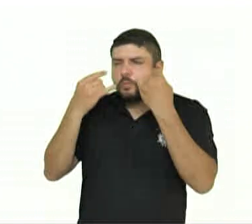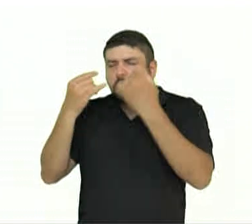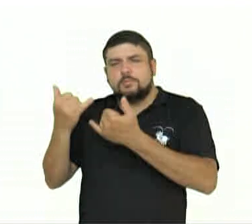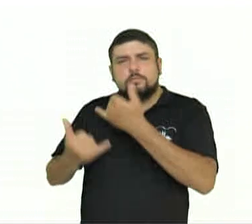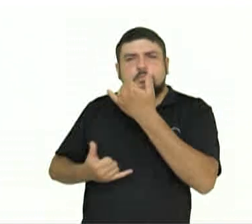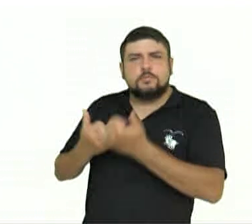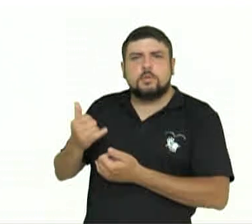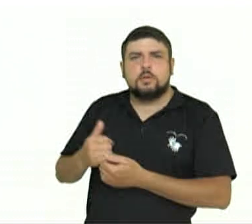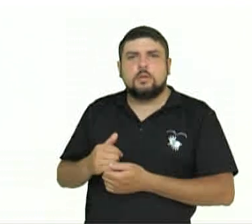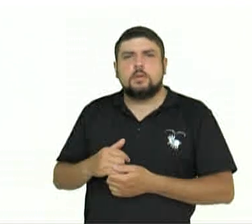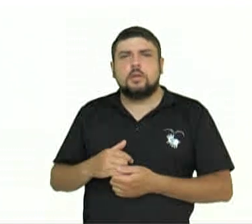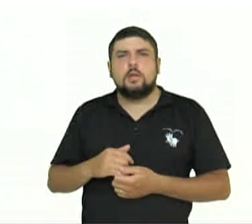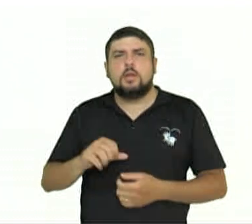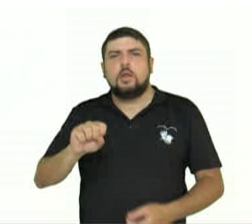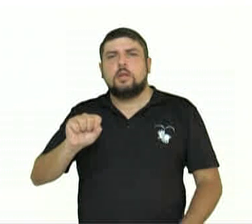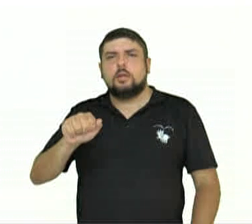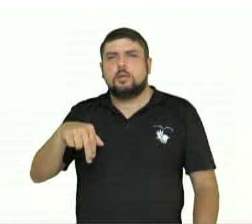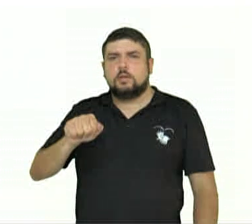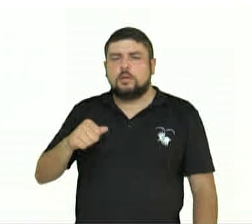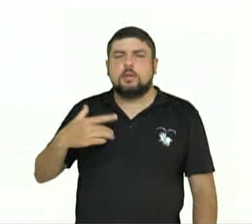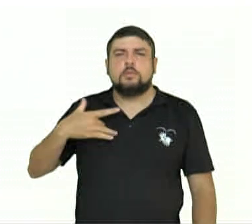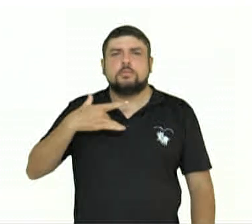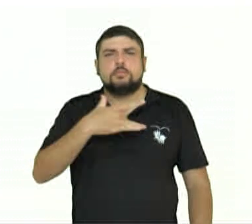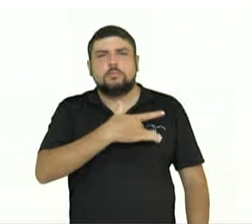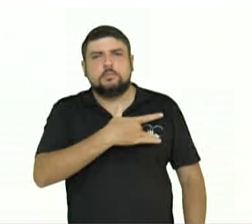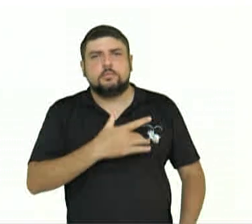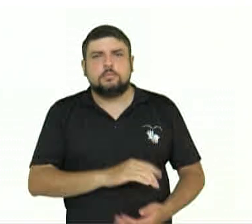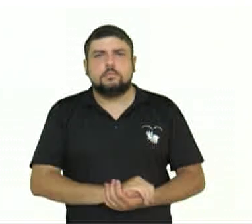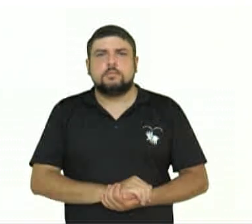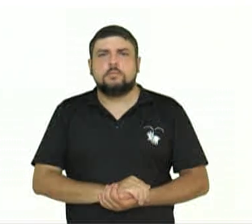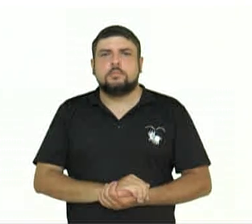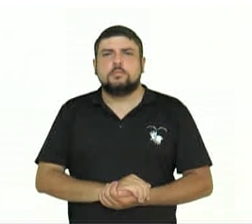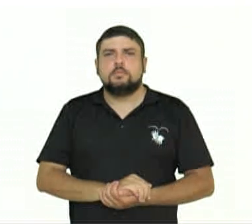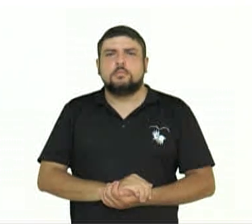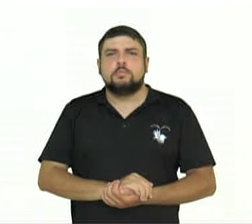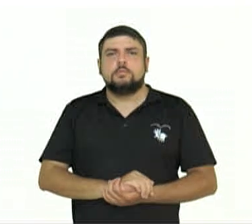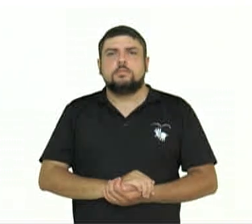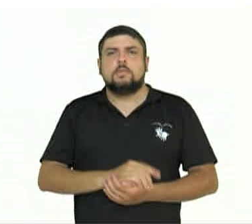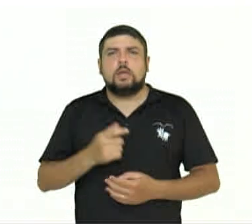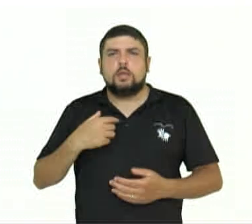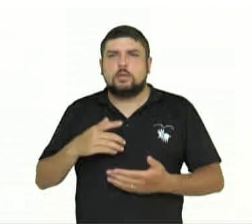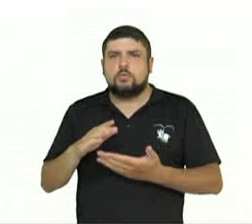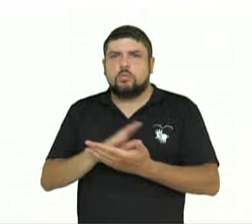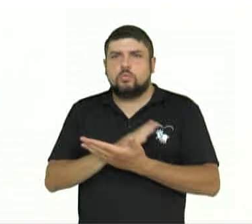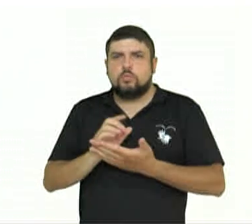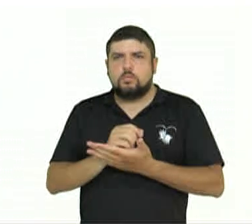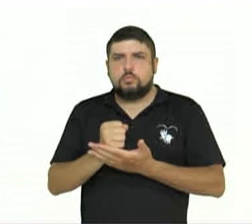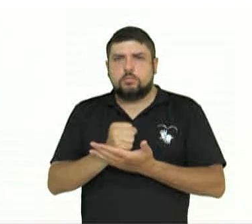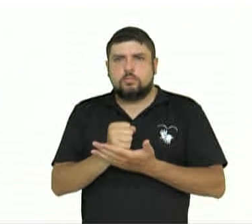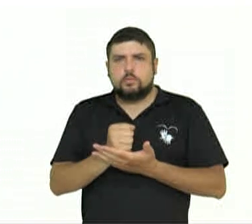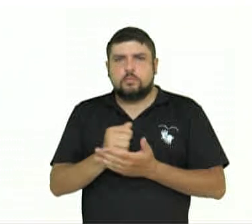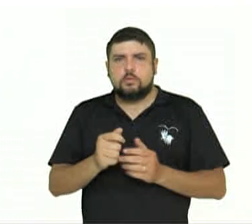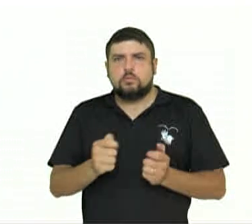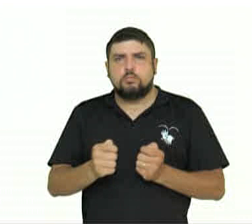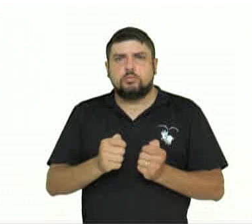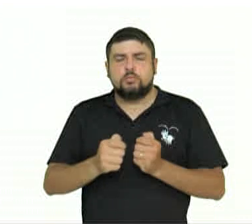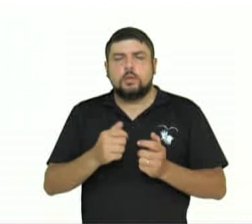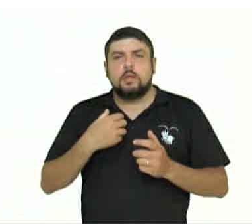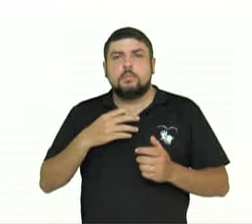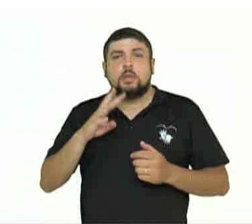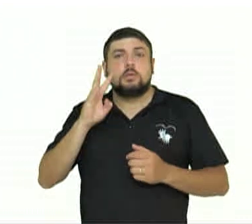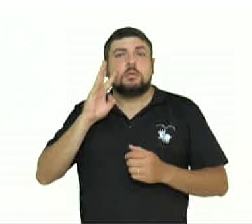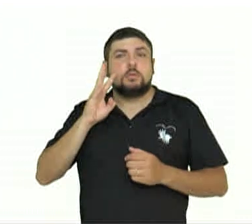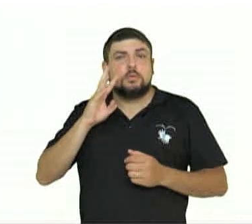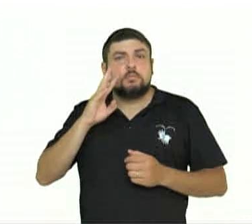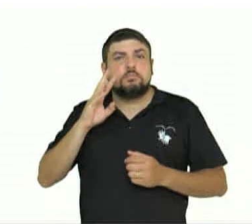sana, saudável, né? Os videojuegos ali, segundo os colegas, é uma atividade bem divertida e,